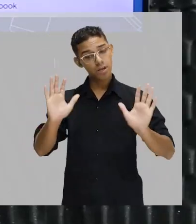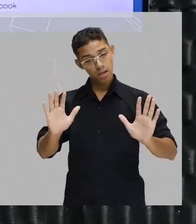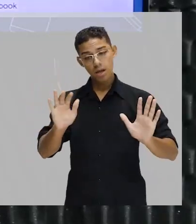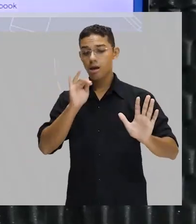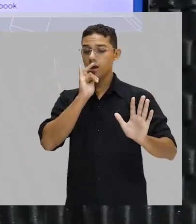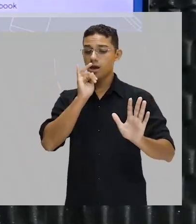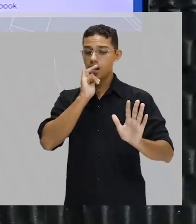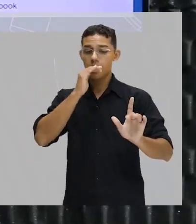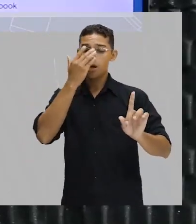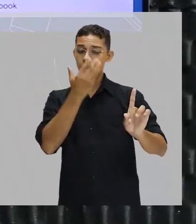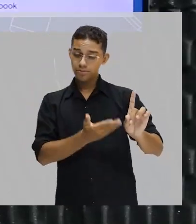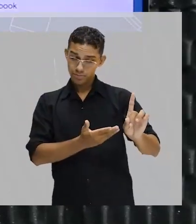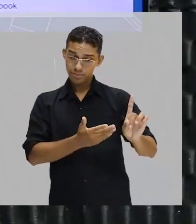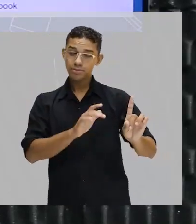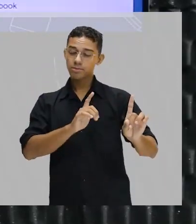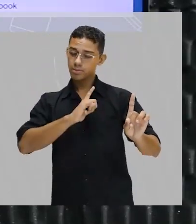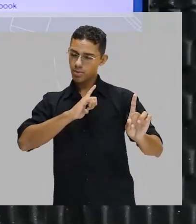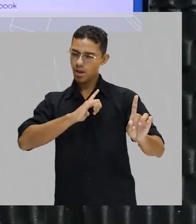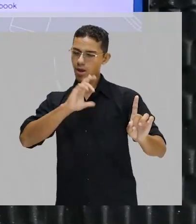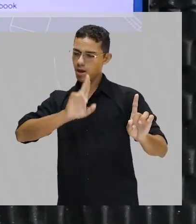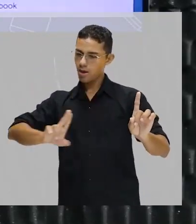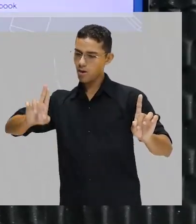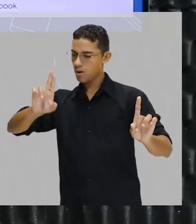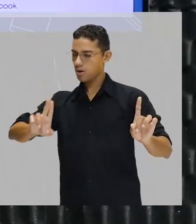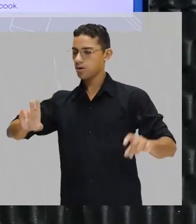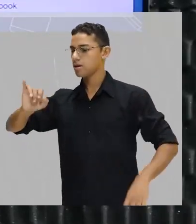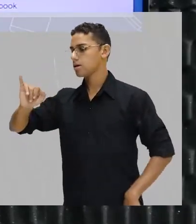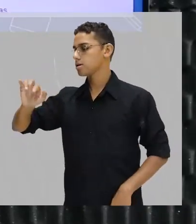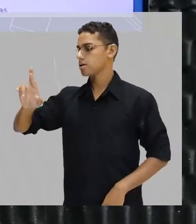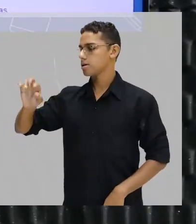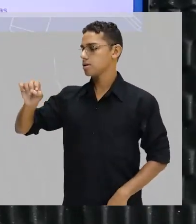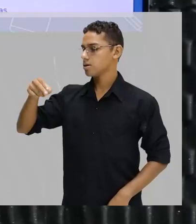sim, nesse caso, teve o uso da ironia.